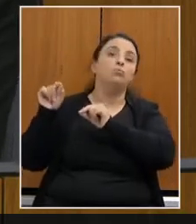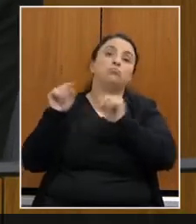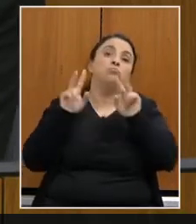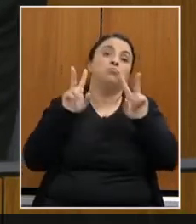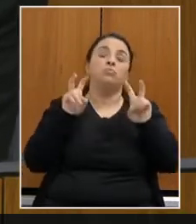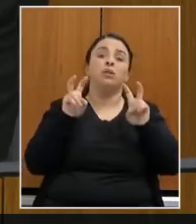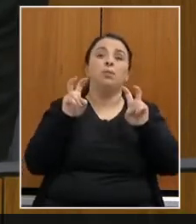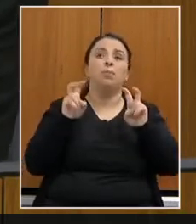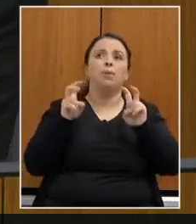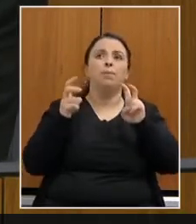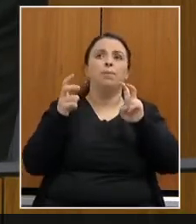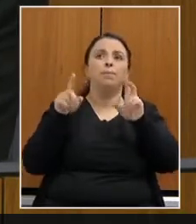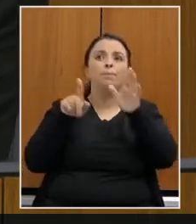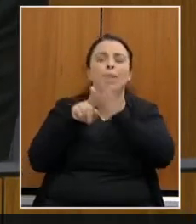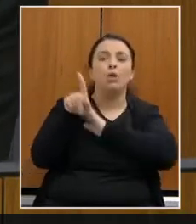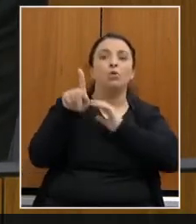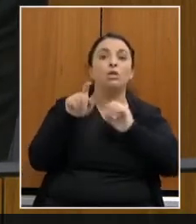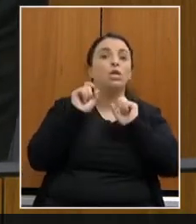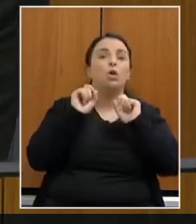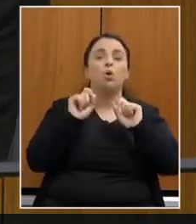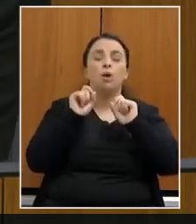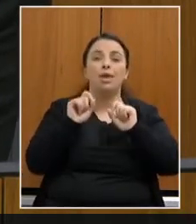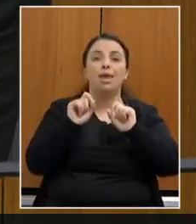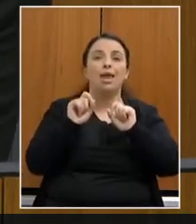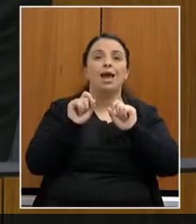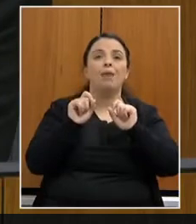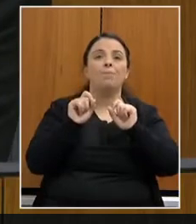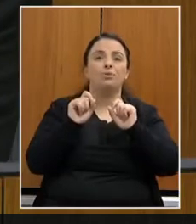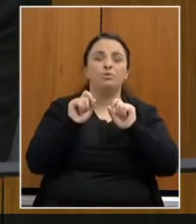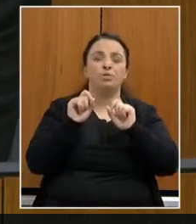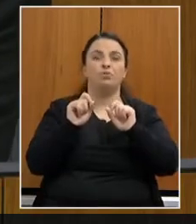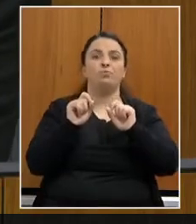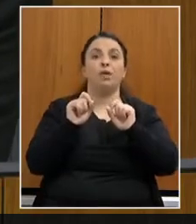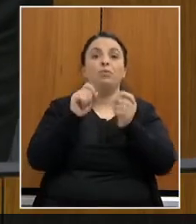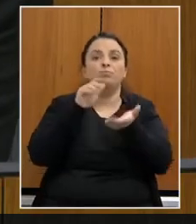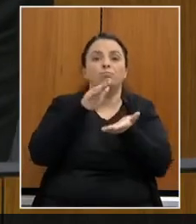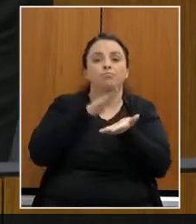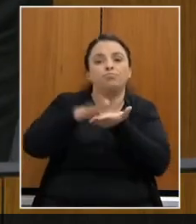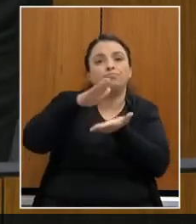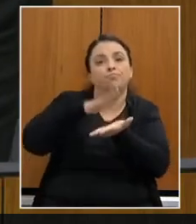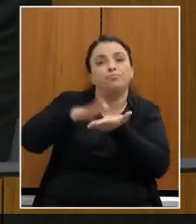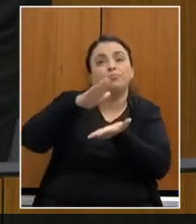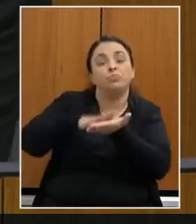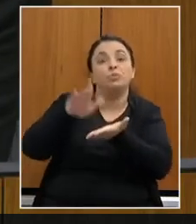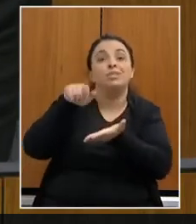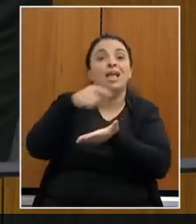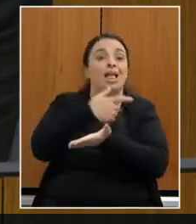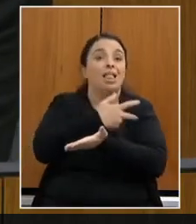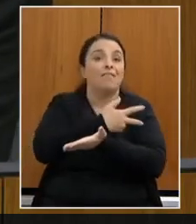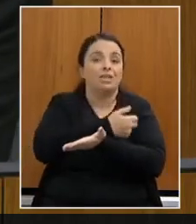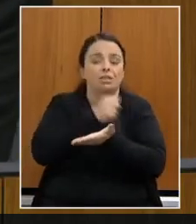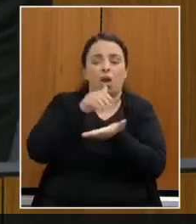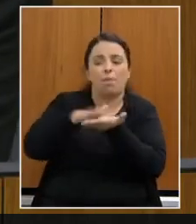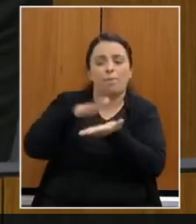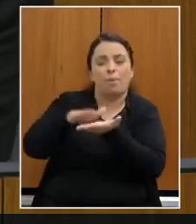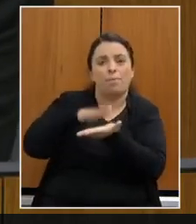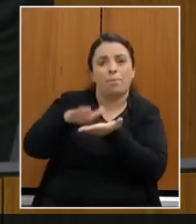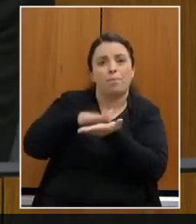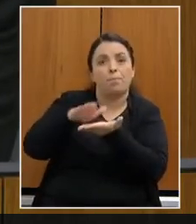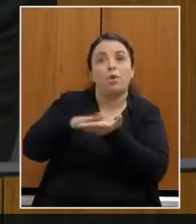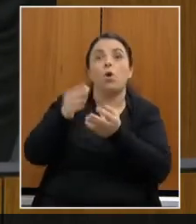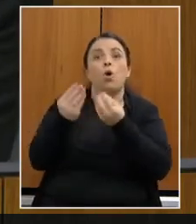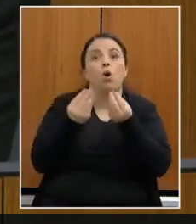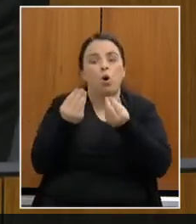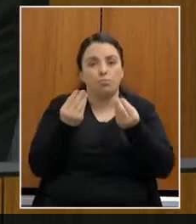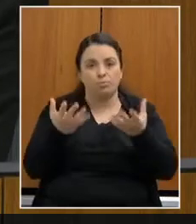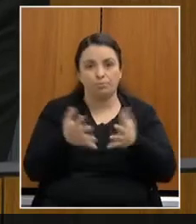que diz respeito a questão da produção da vacina na sua explanação isso já